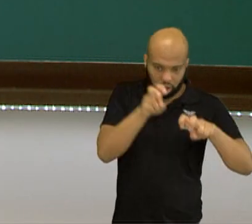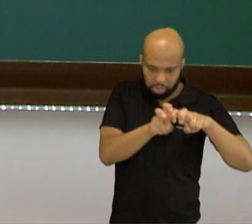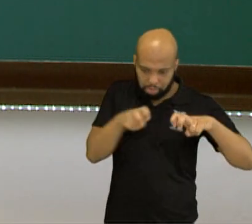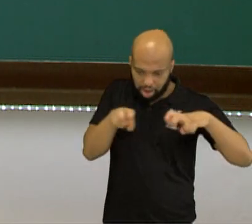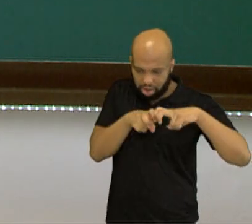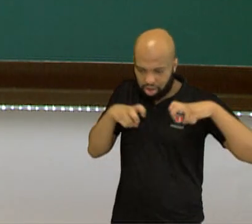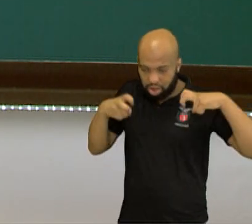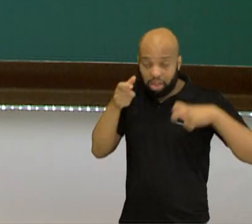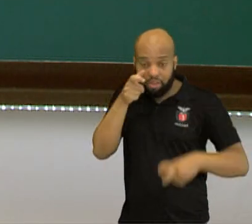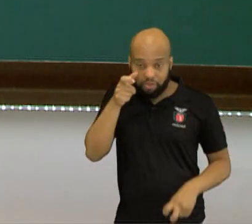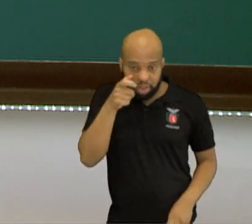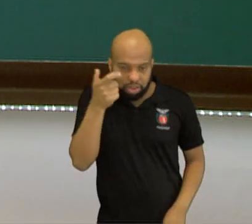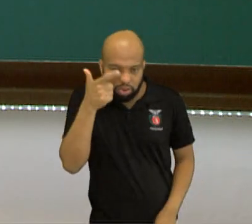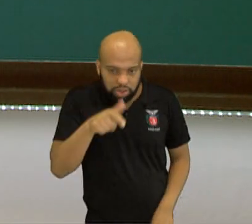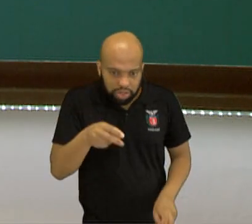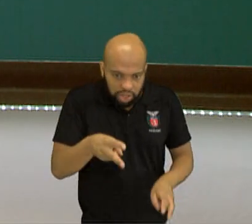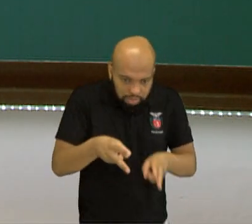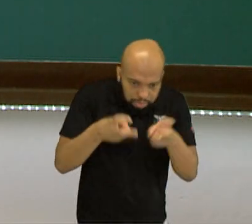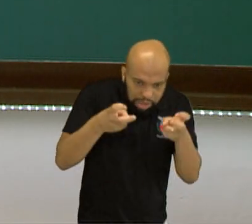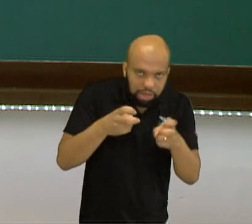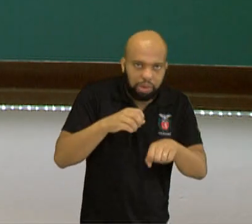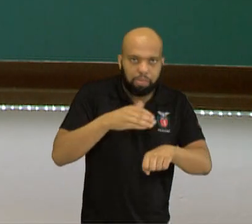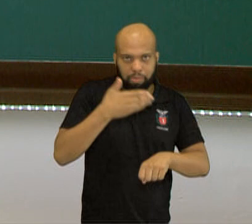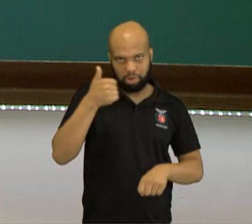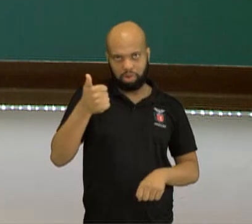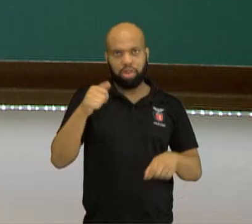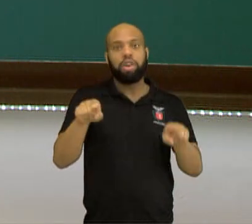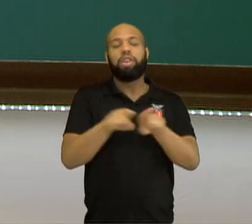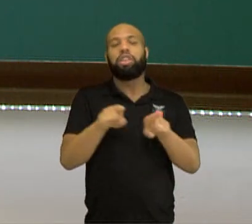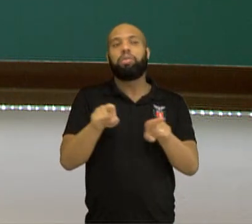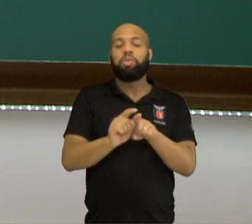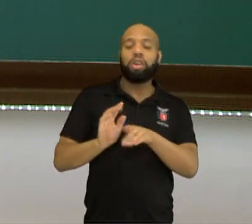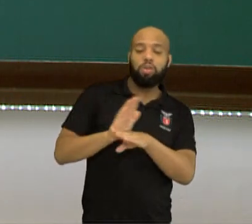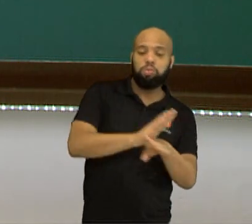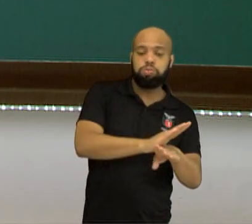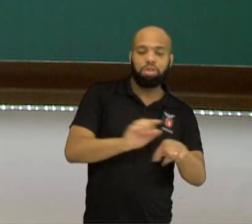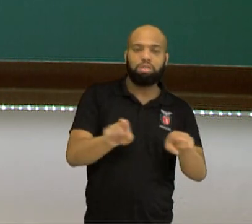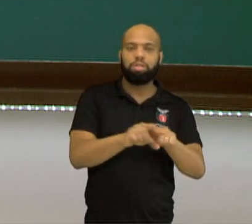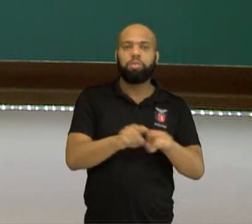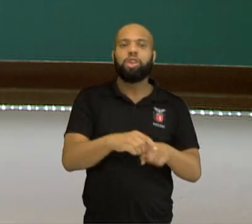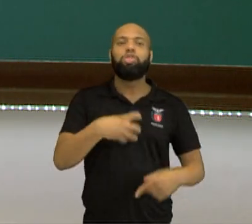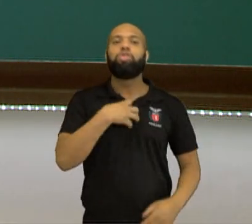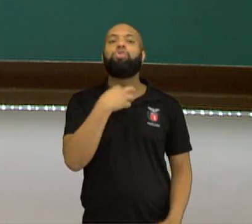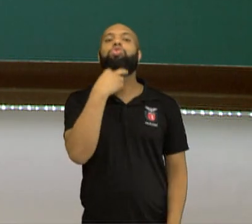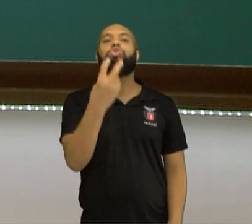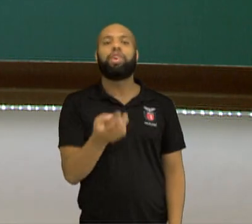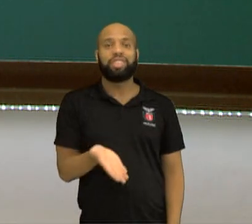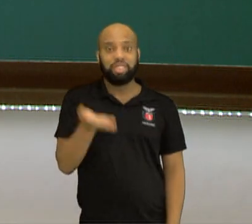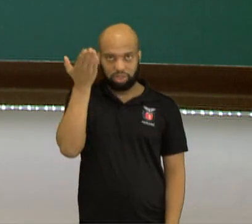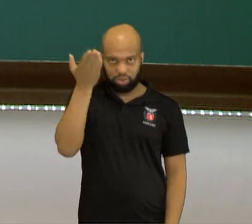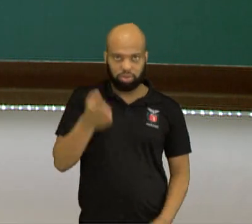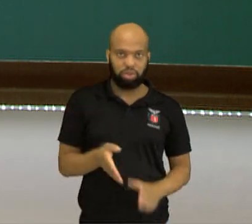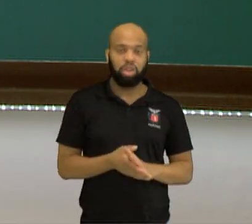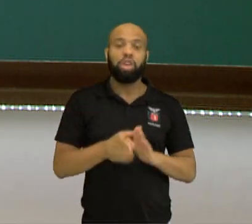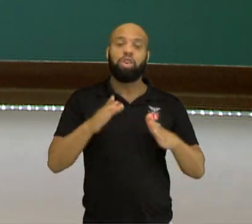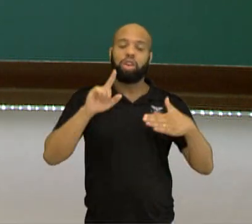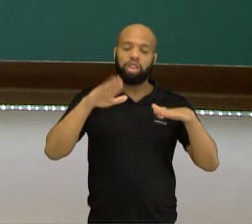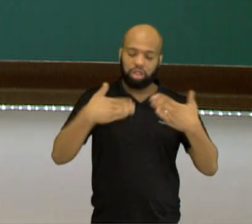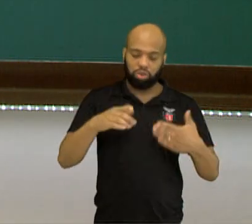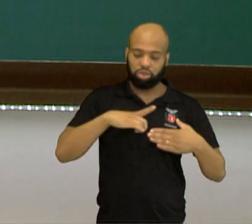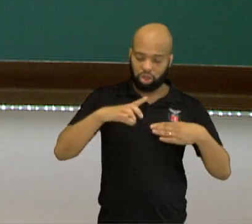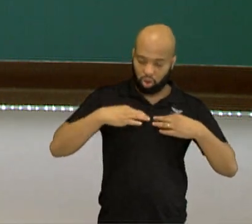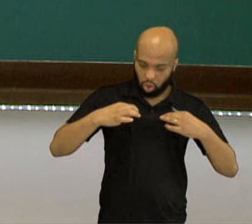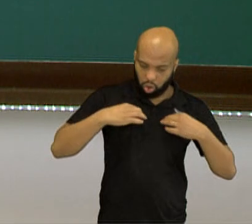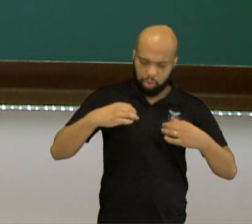as auxiliavam na projeção vocal. Então, além das roupas volumosas, né,